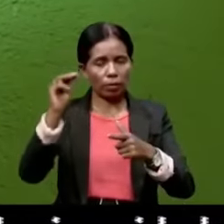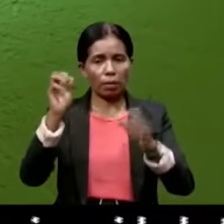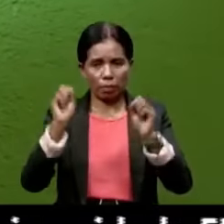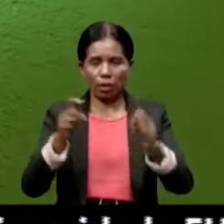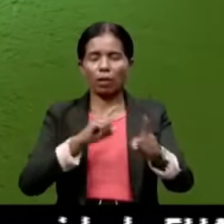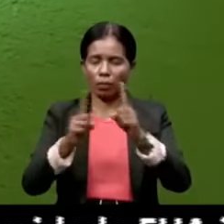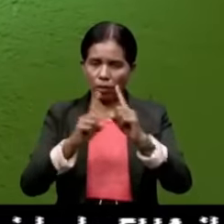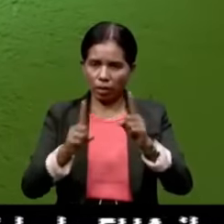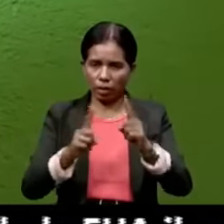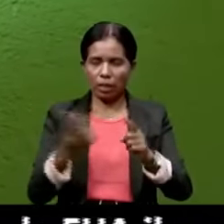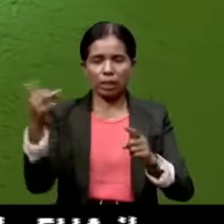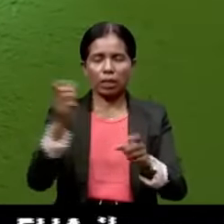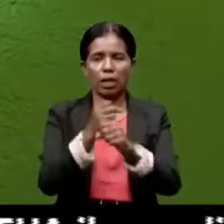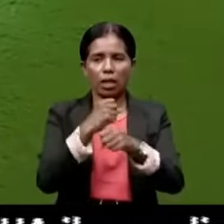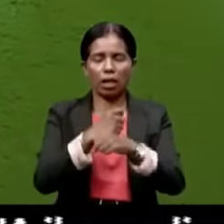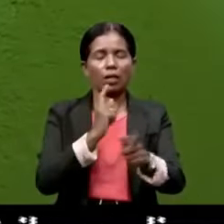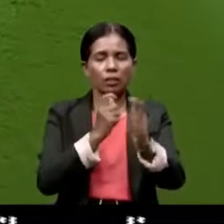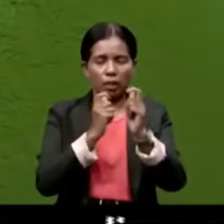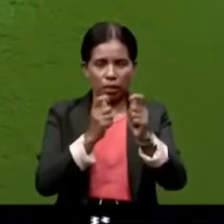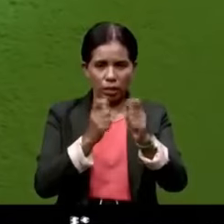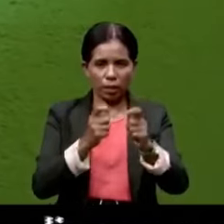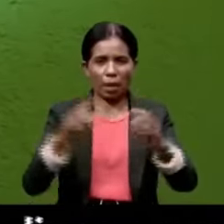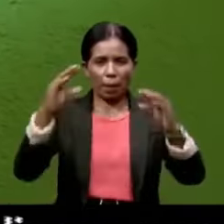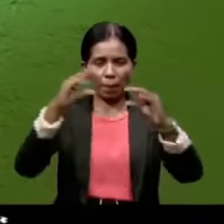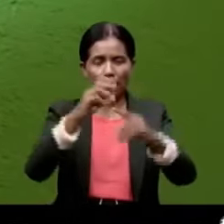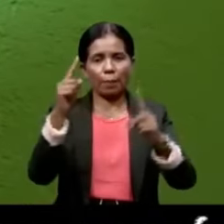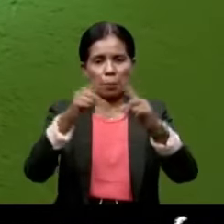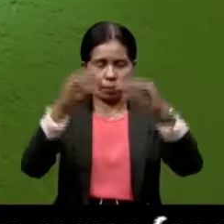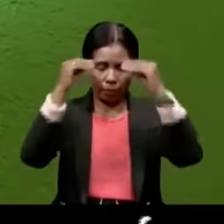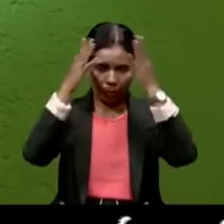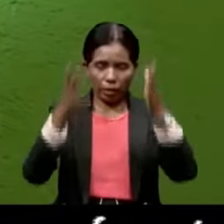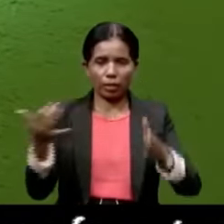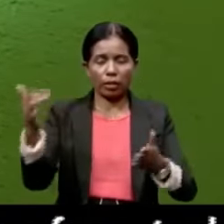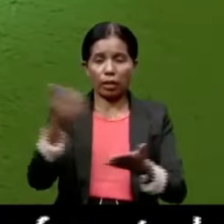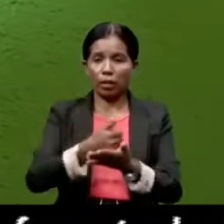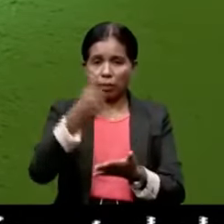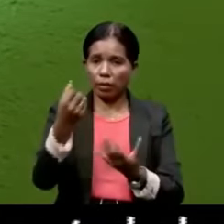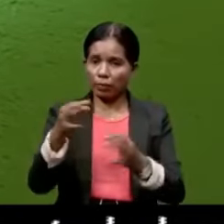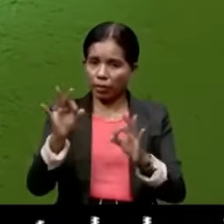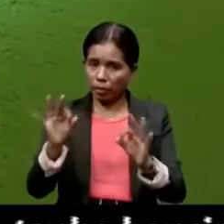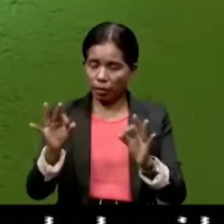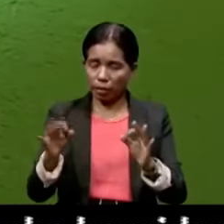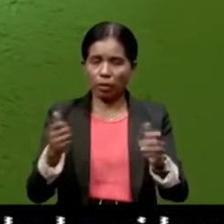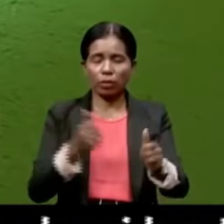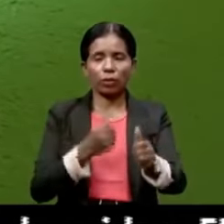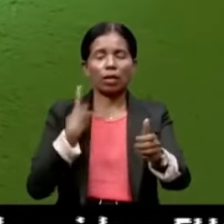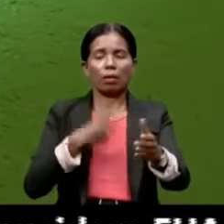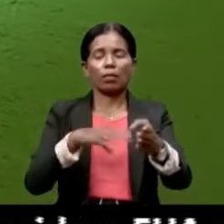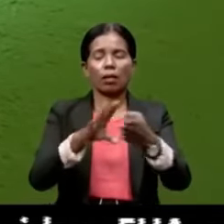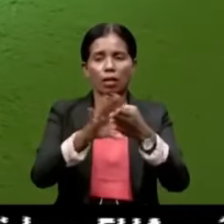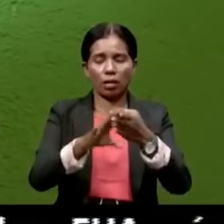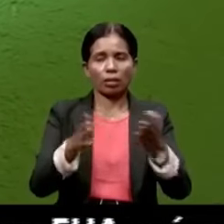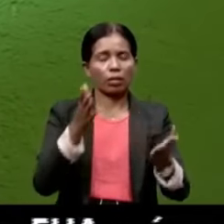lá, será que foi lá o teste, para o professor ser neve, mas passa a ter, né? Baseamos o amne pedido neve matama